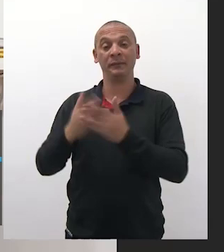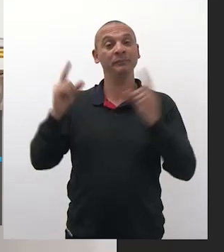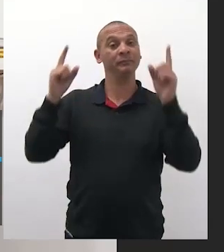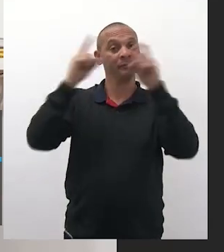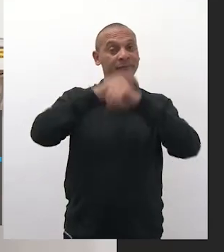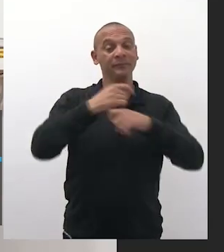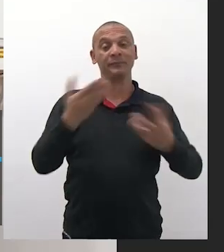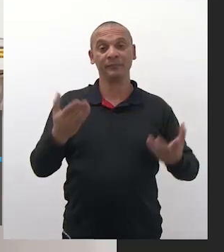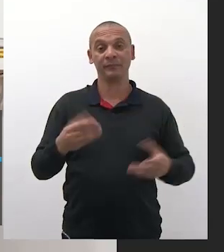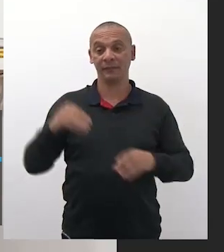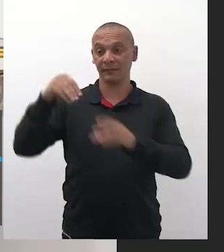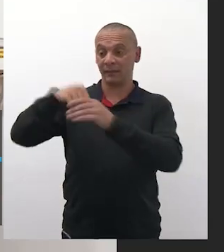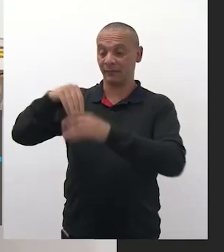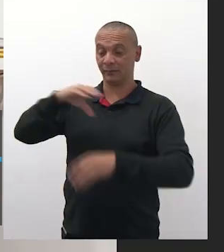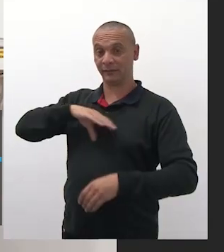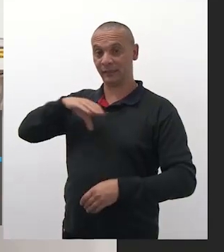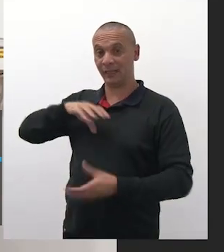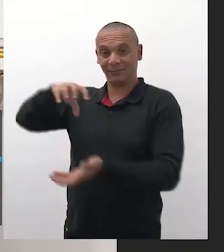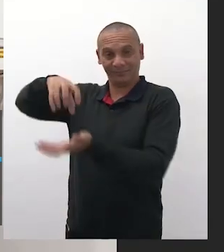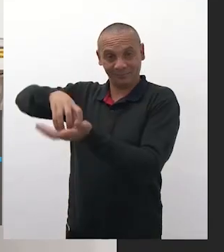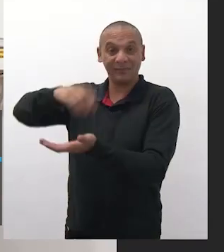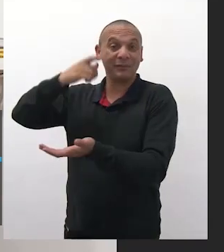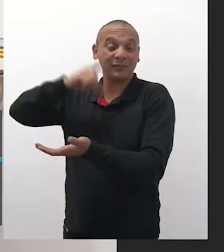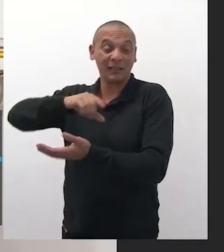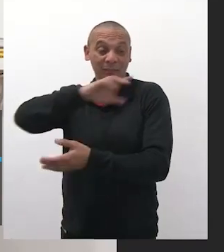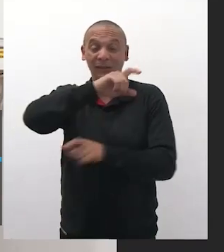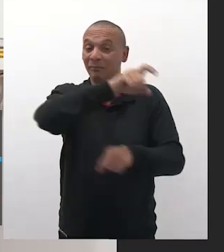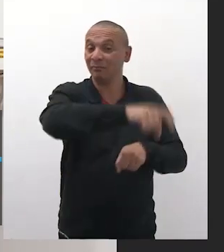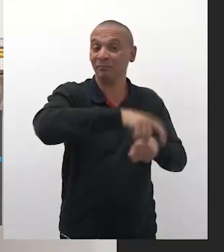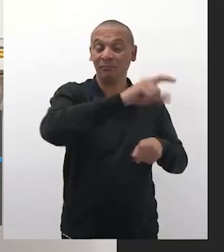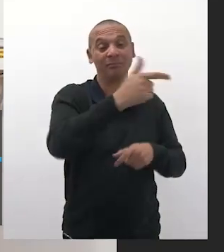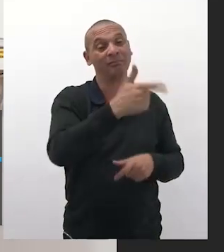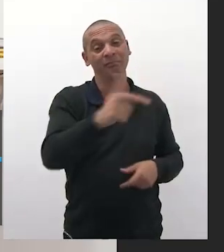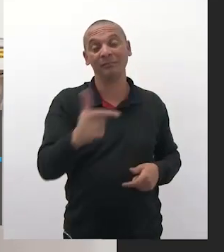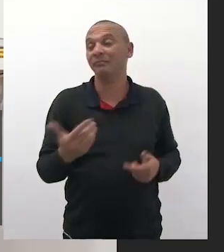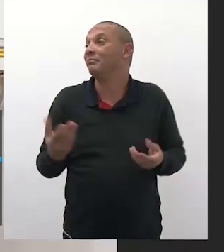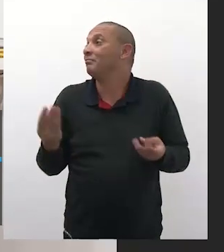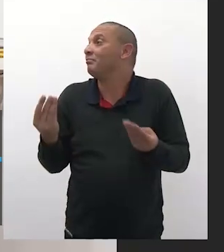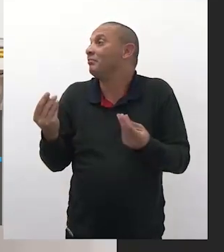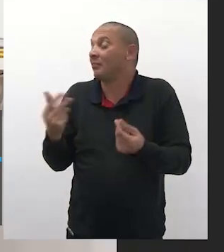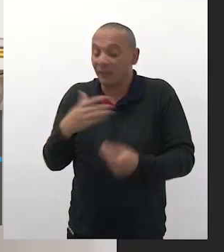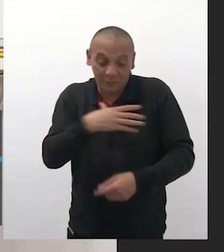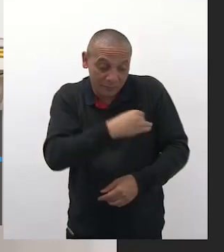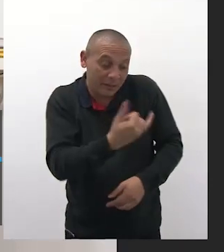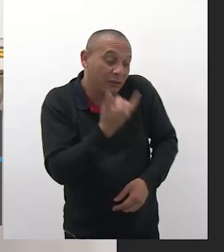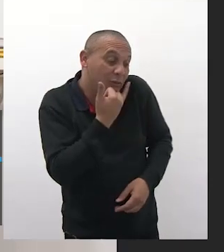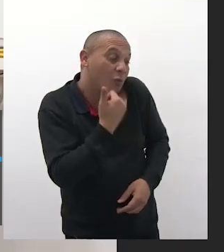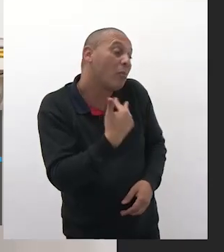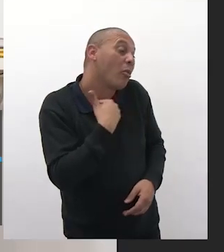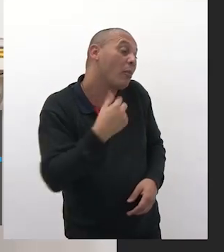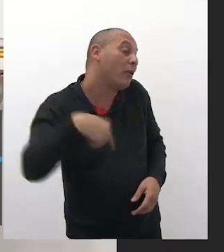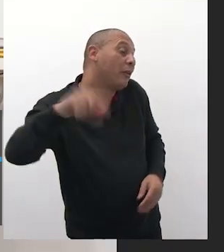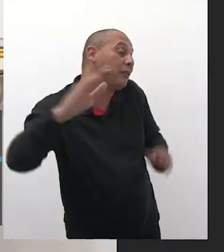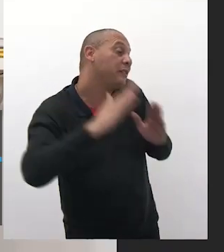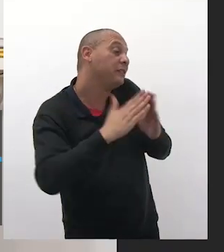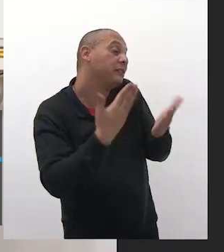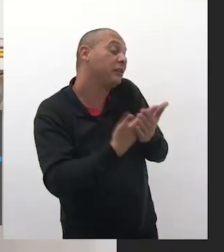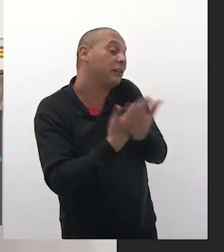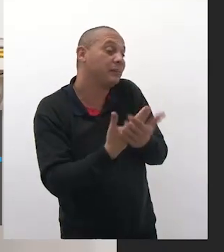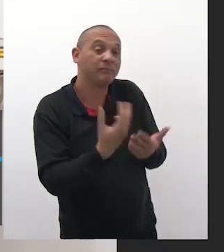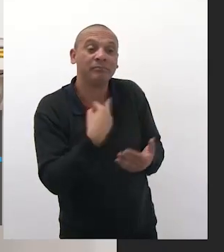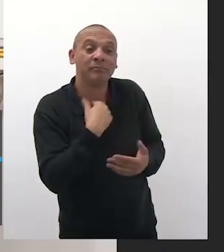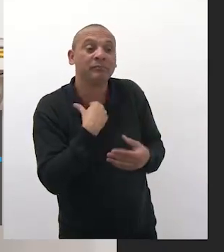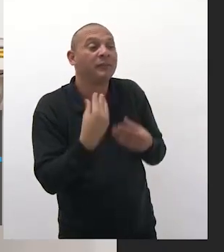cidade. E aí ela falou que não dava, não tinha condições, né? Como que a gente vai te deixar... não